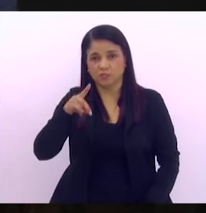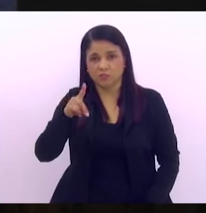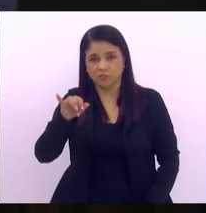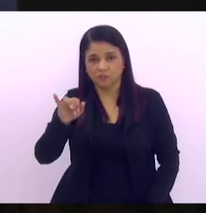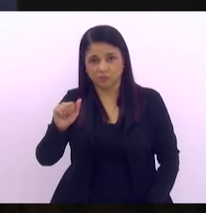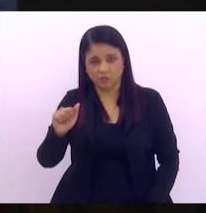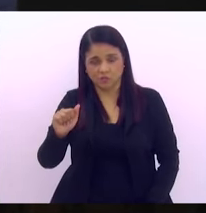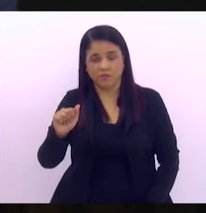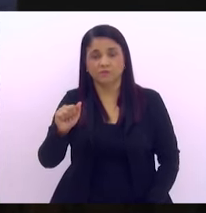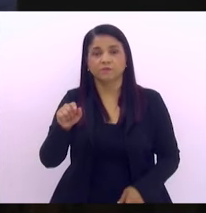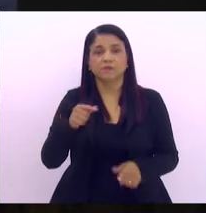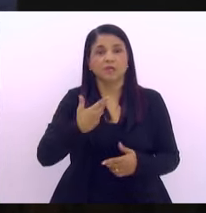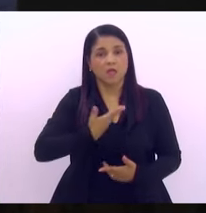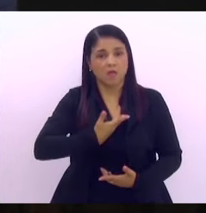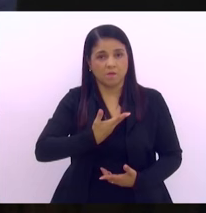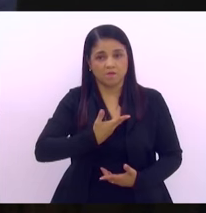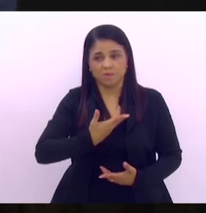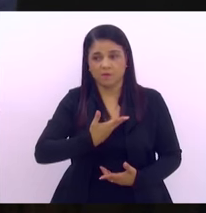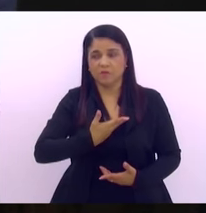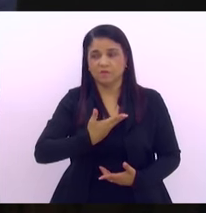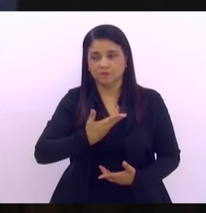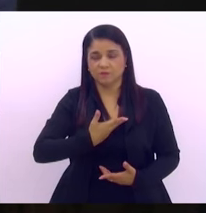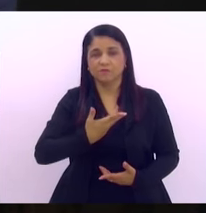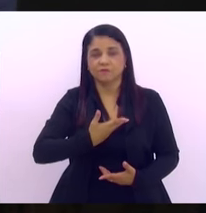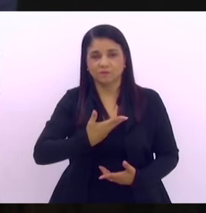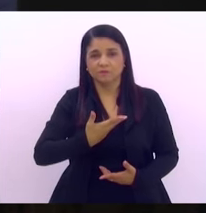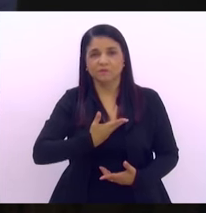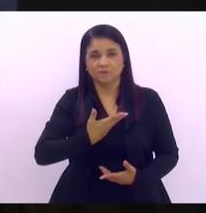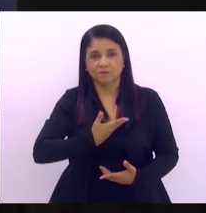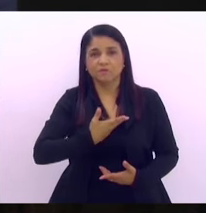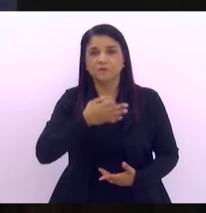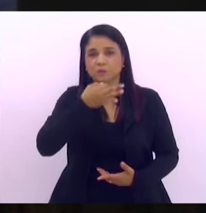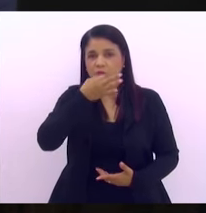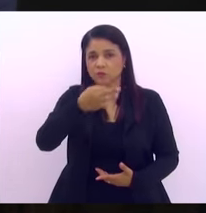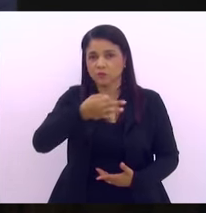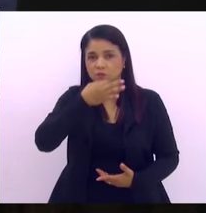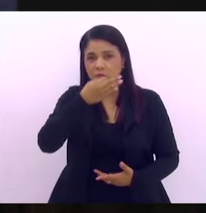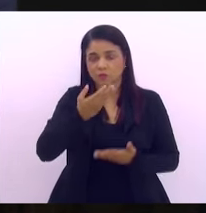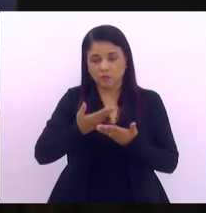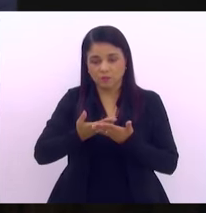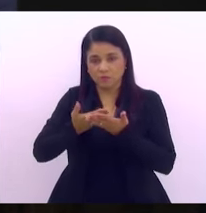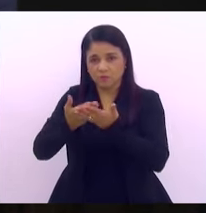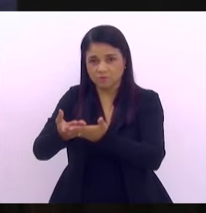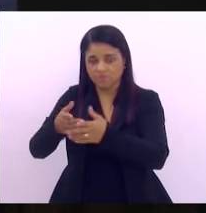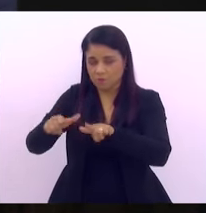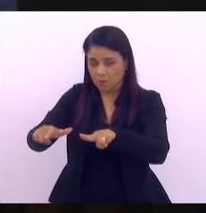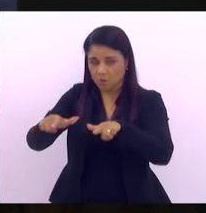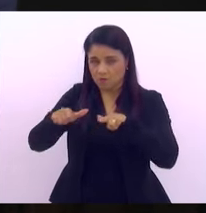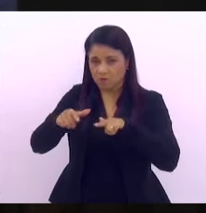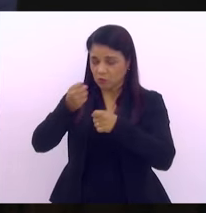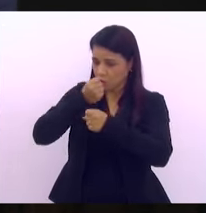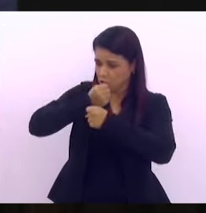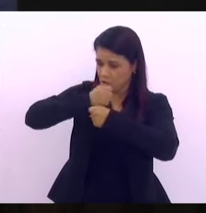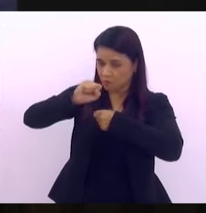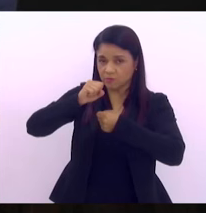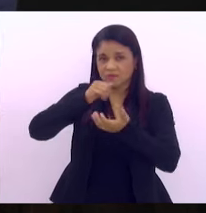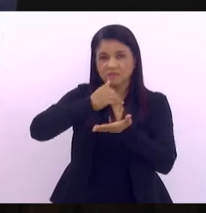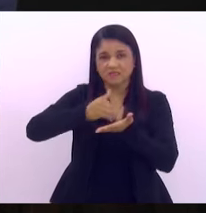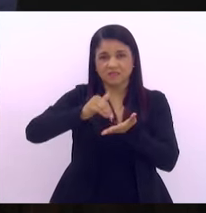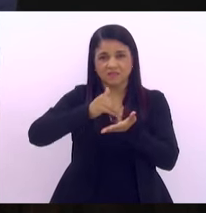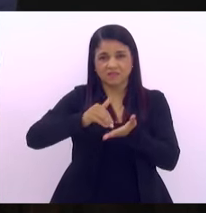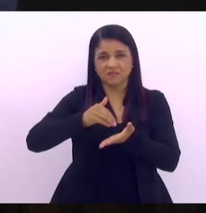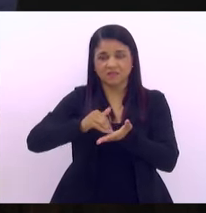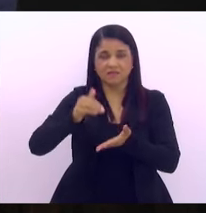alguns apartes de colegas, eu gostaria de sugerir um encaminhamento de uma moção de repúdio em relação à secretária Maria